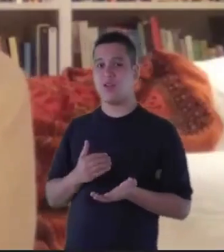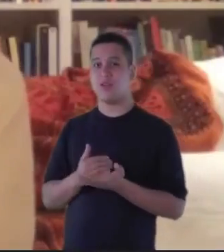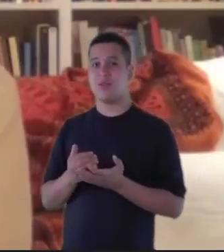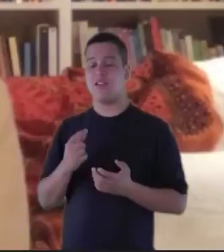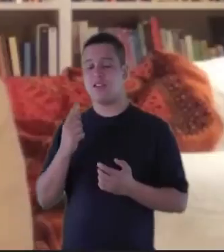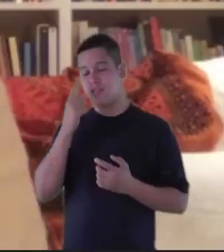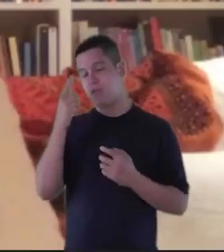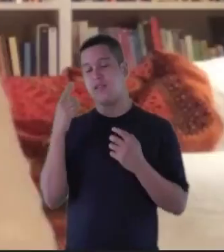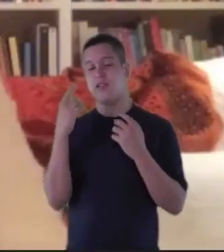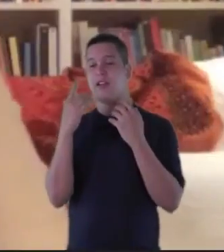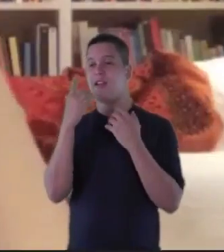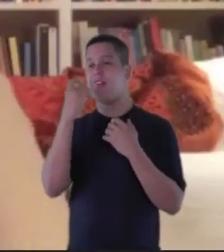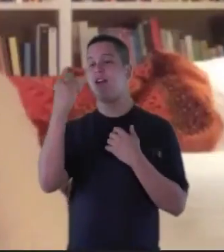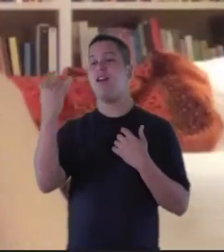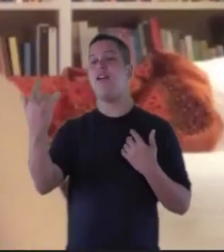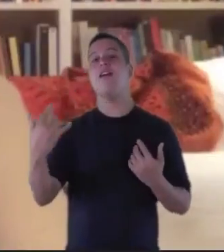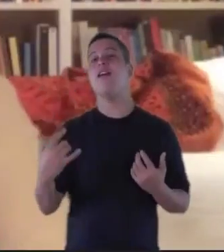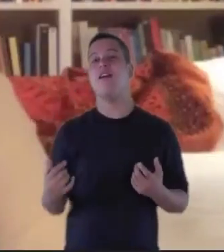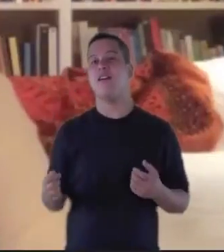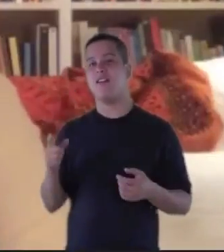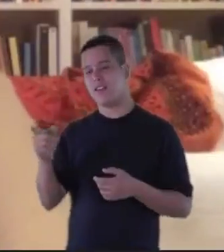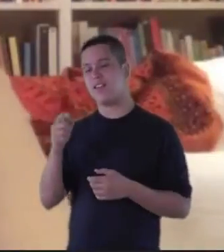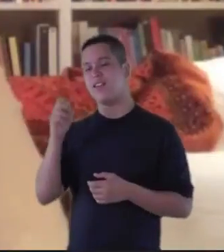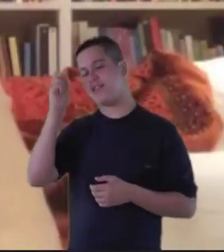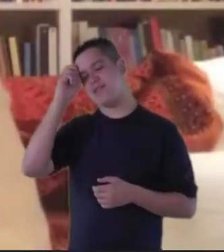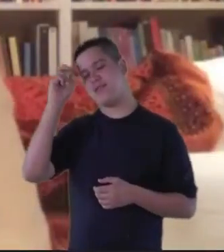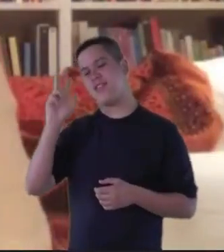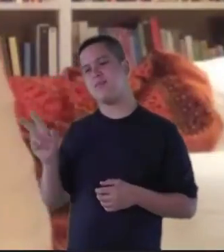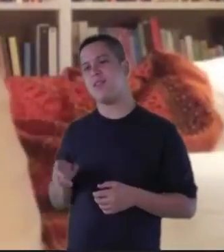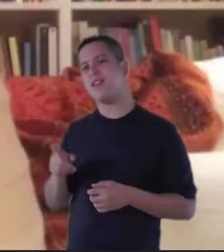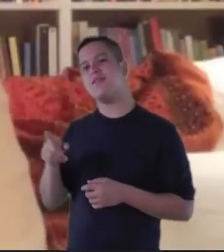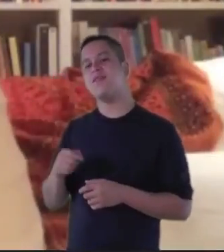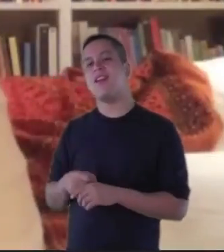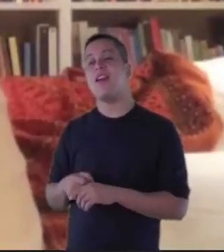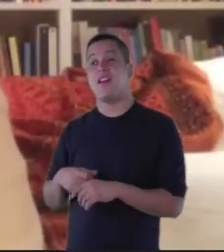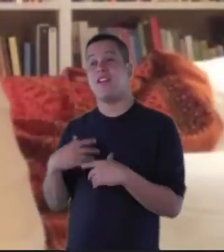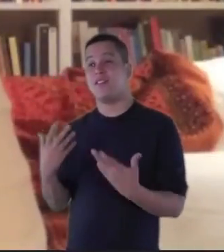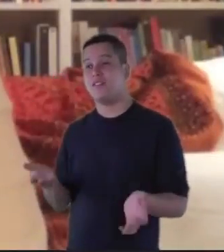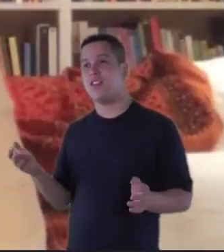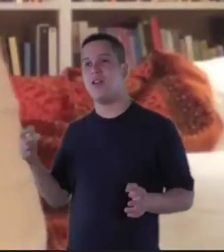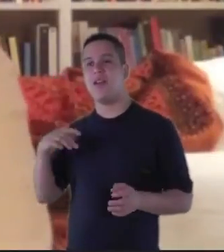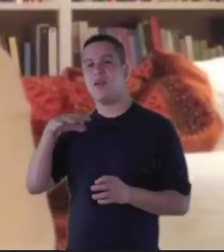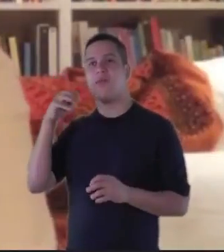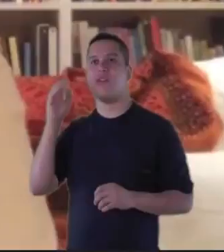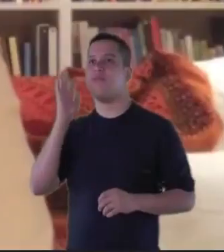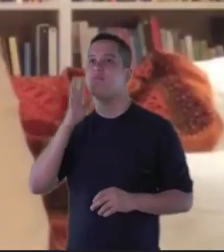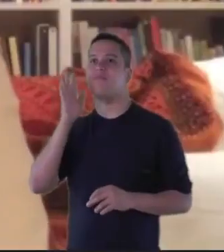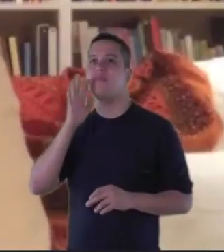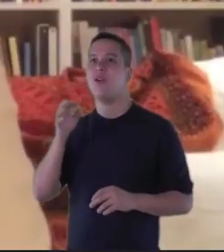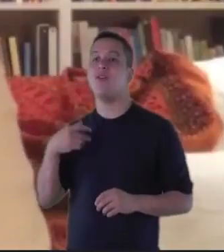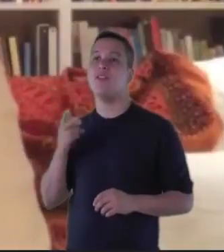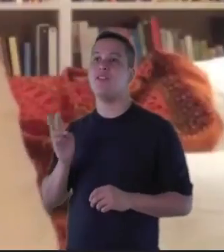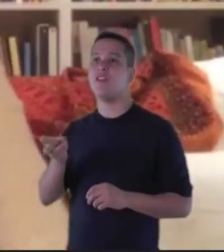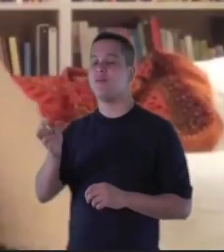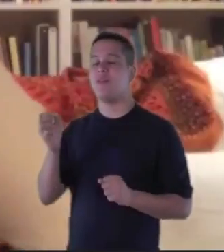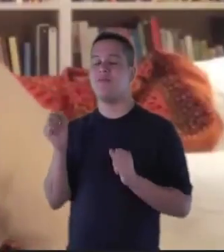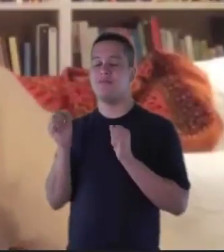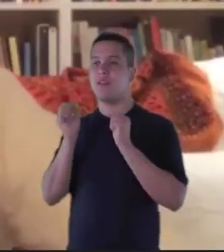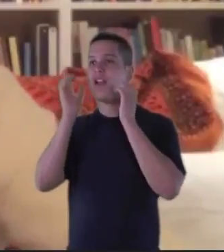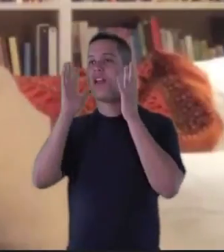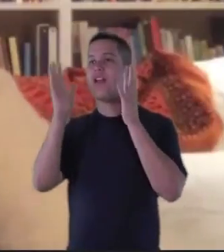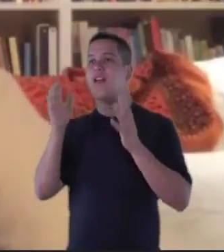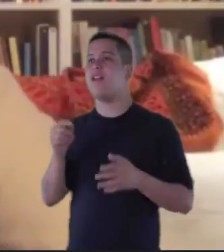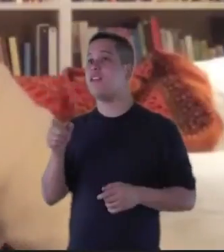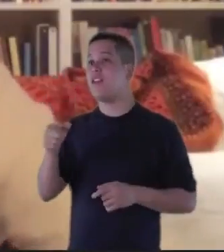enfeitiçada. Ele foi malandro levar aquele livro para a praia. Mas então, eu achei aquilo muito legal e realmente sempre me encantou que ele